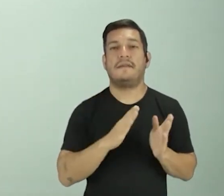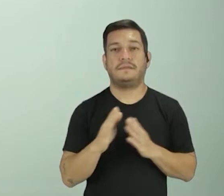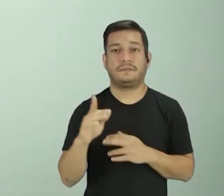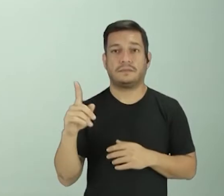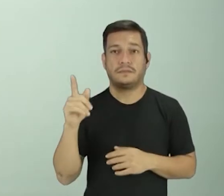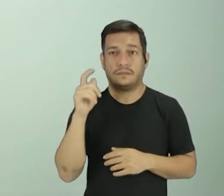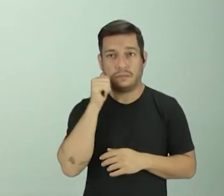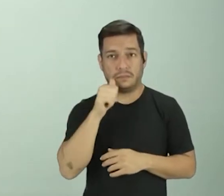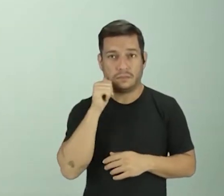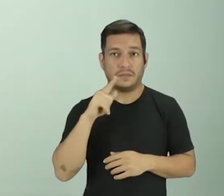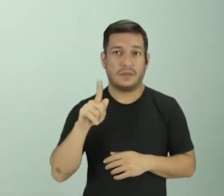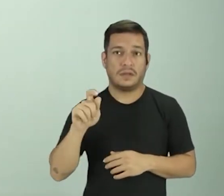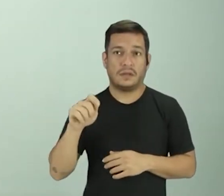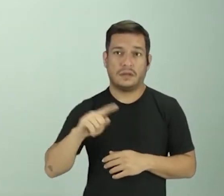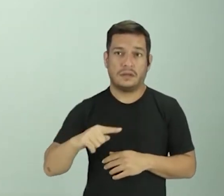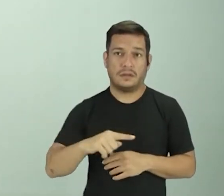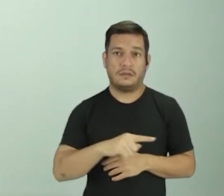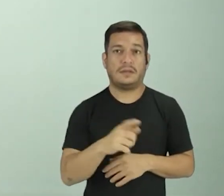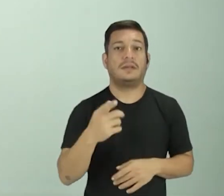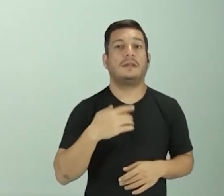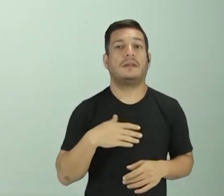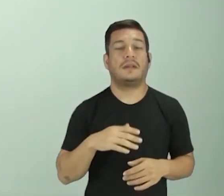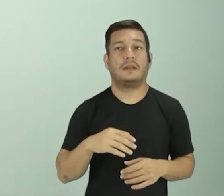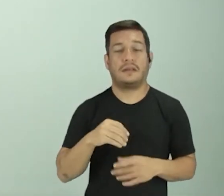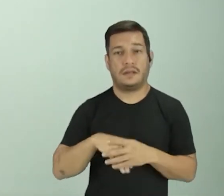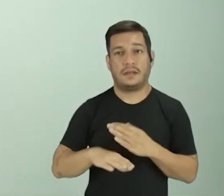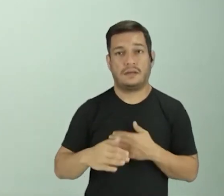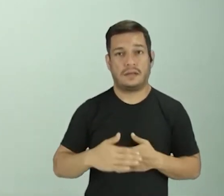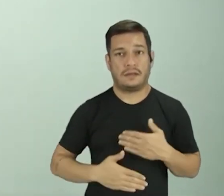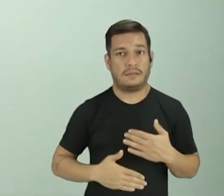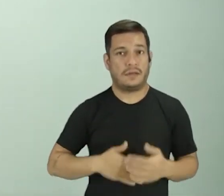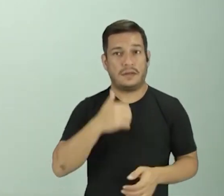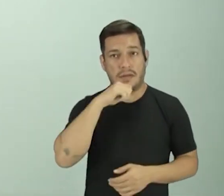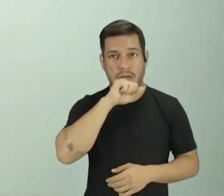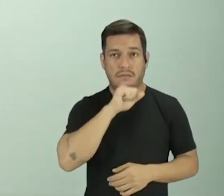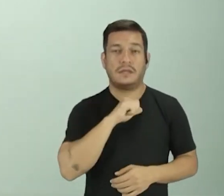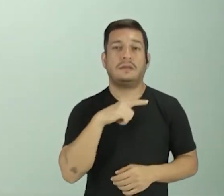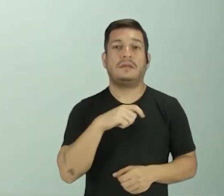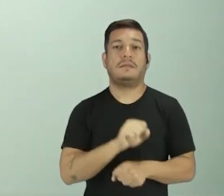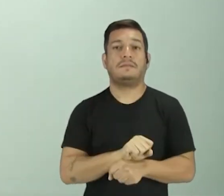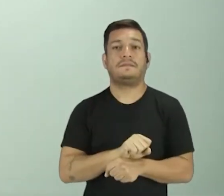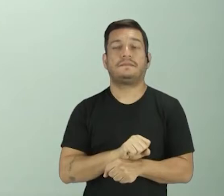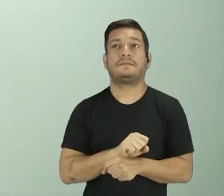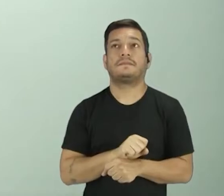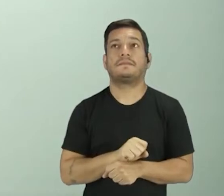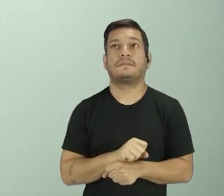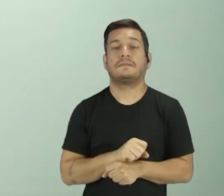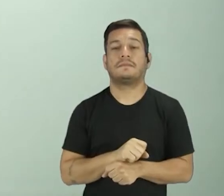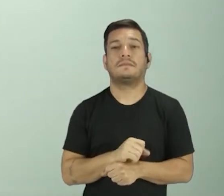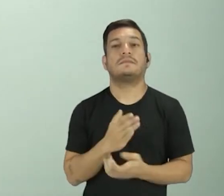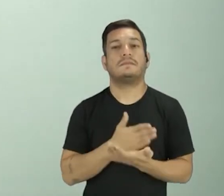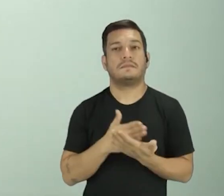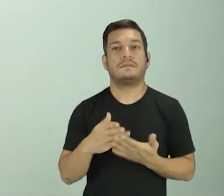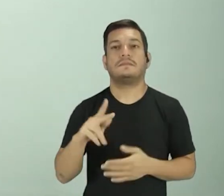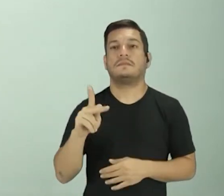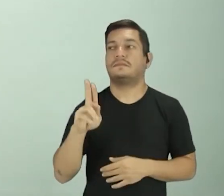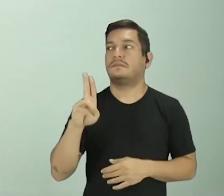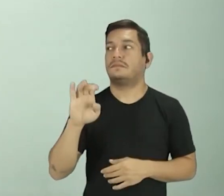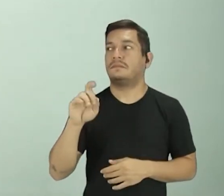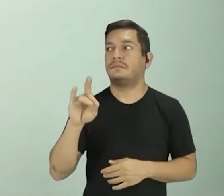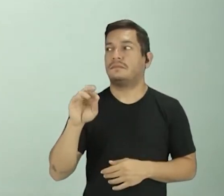dos seus gametas ainda na barriga da mãe, e aí tem uma pausa para o início na puberdade, tá